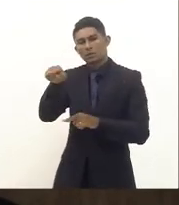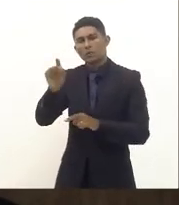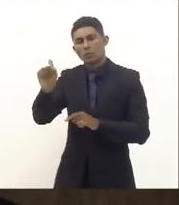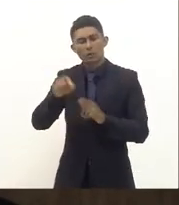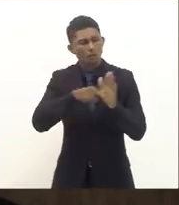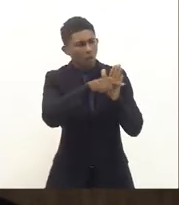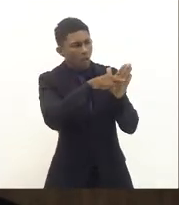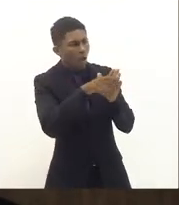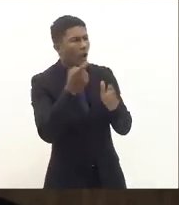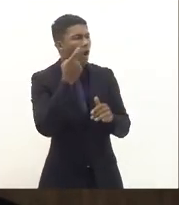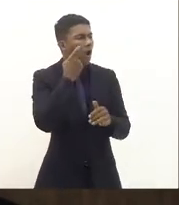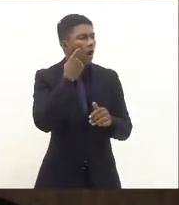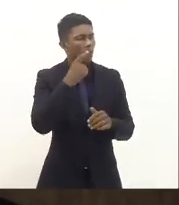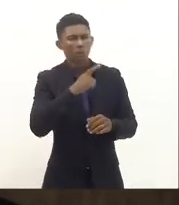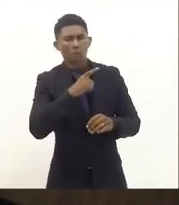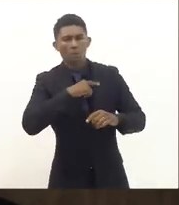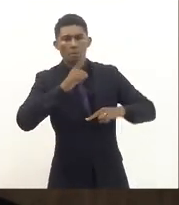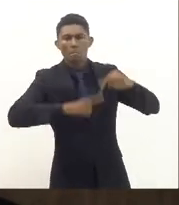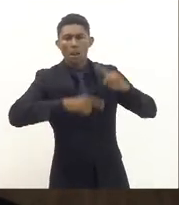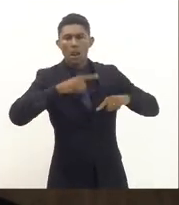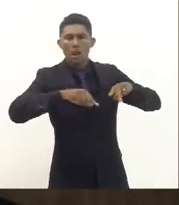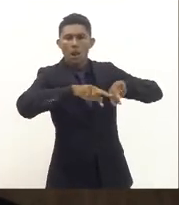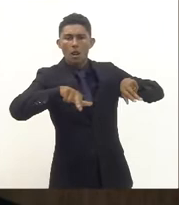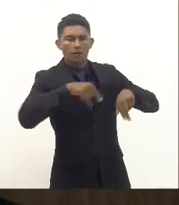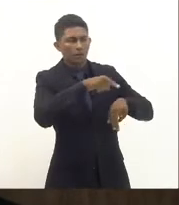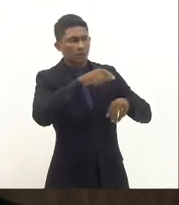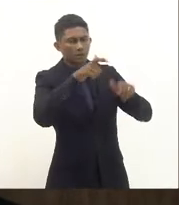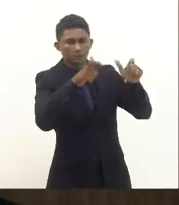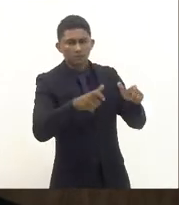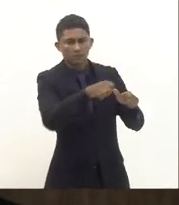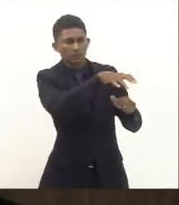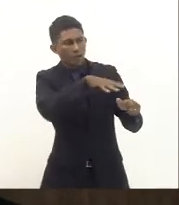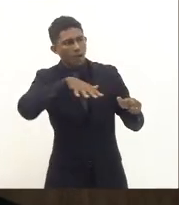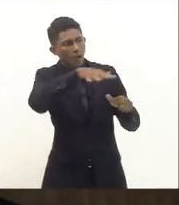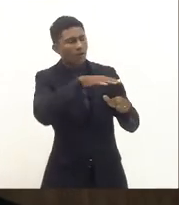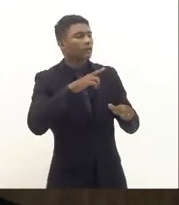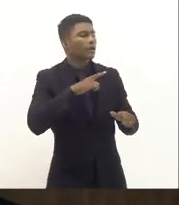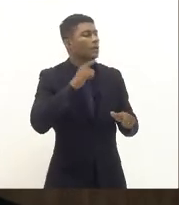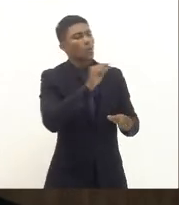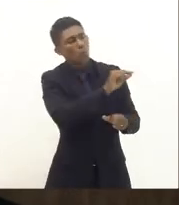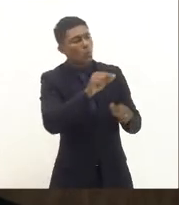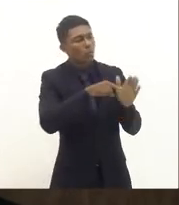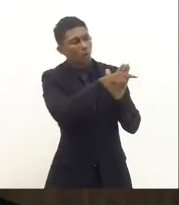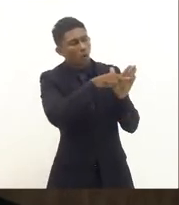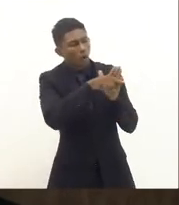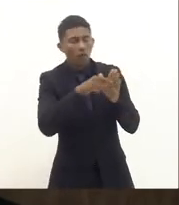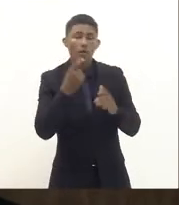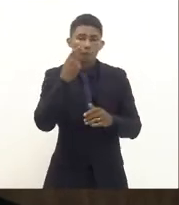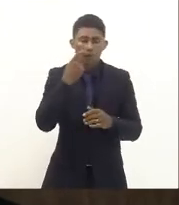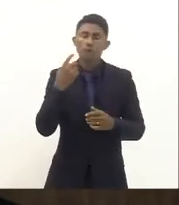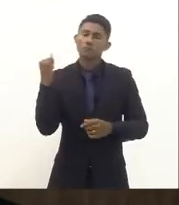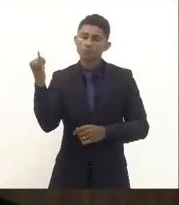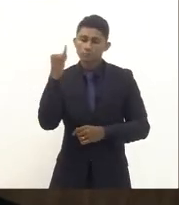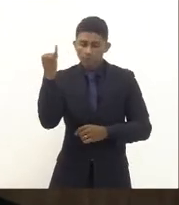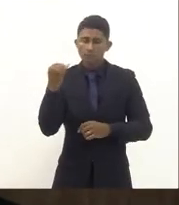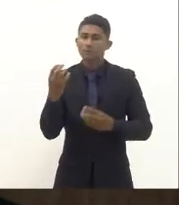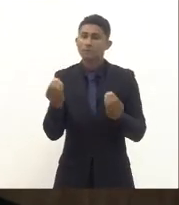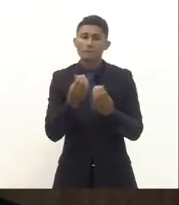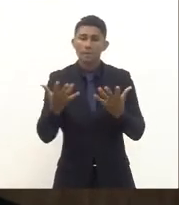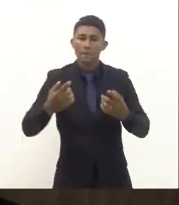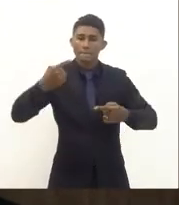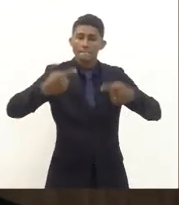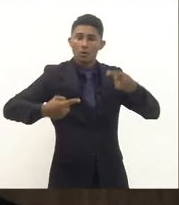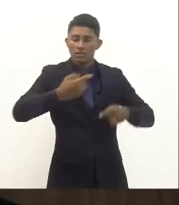dos equipamentos que já existem nesses territórios que são balizamento importante para implementar políticas